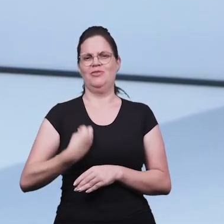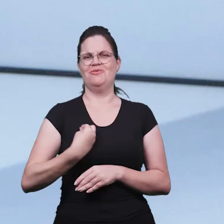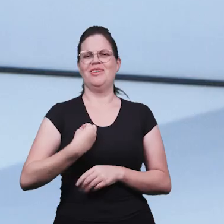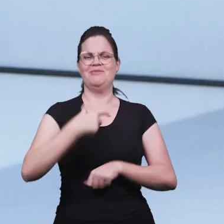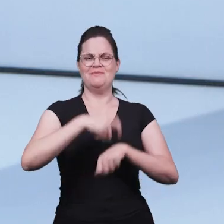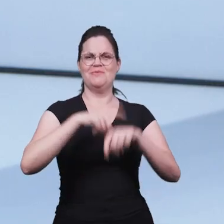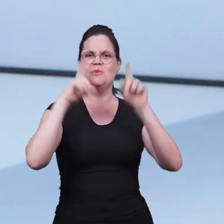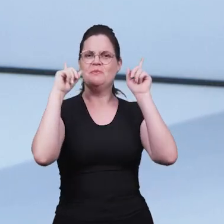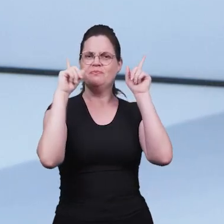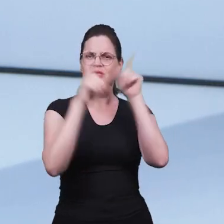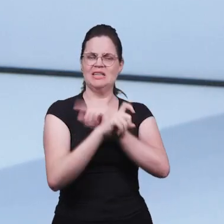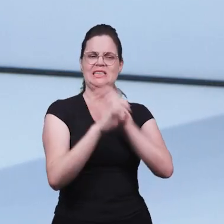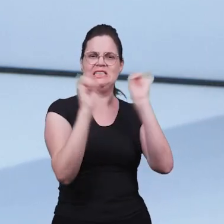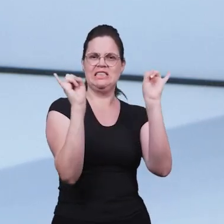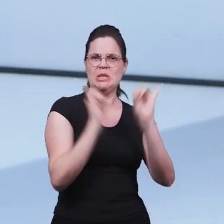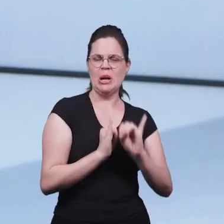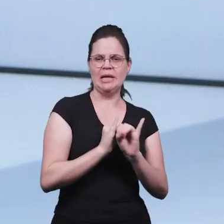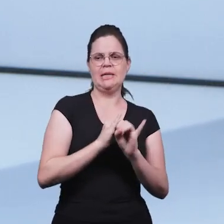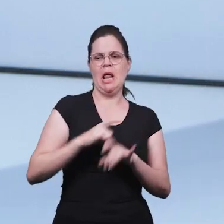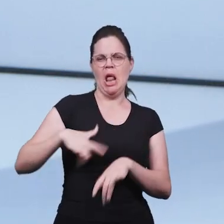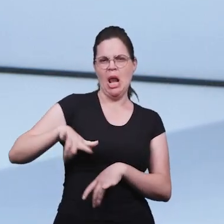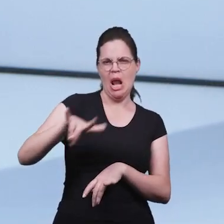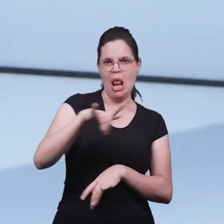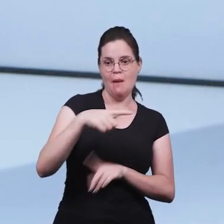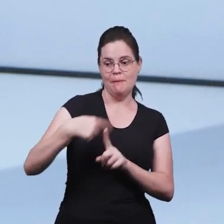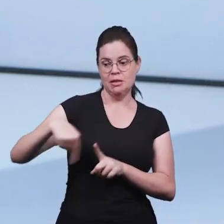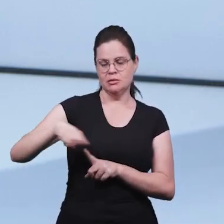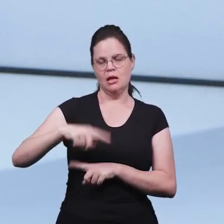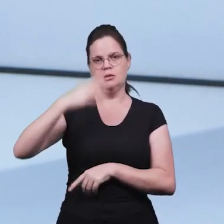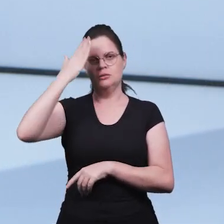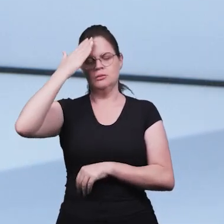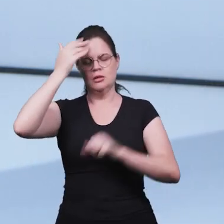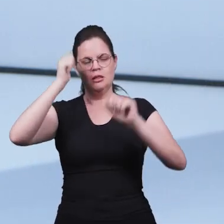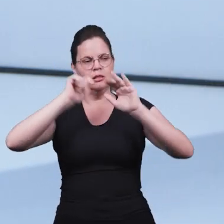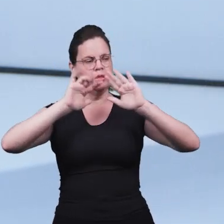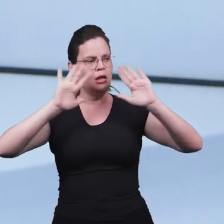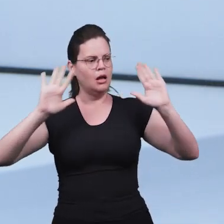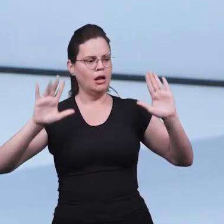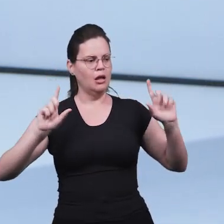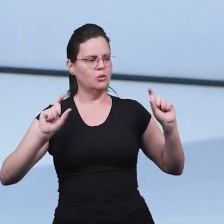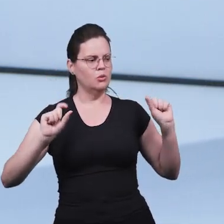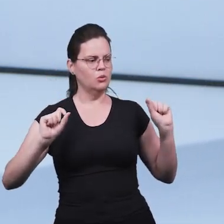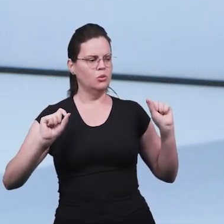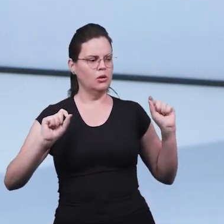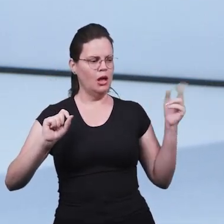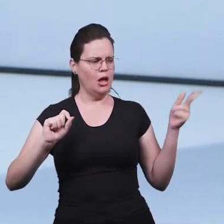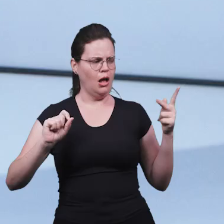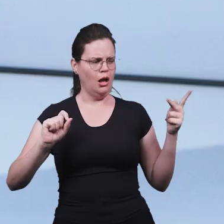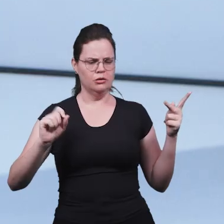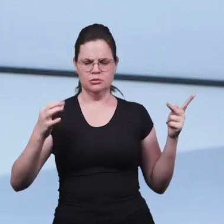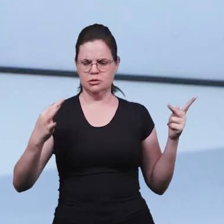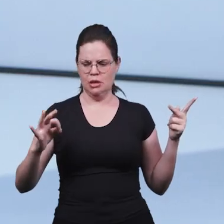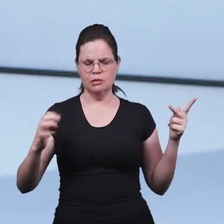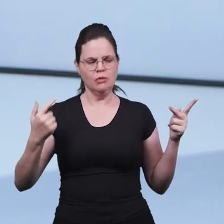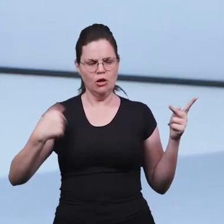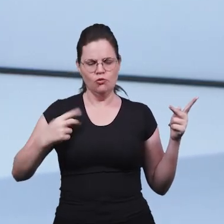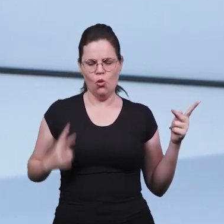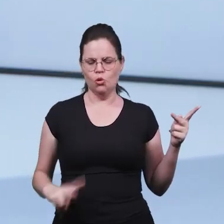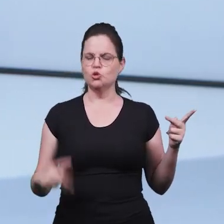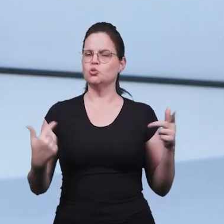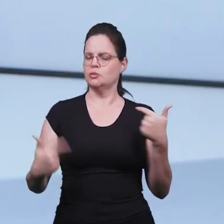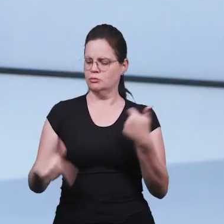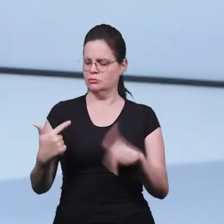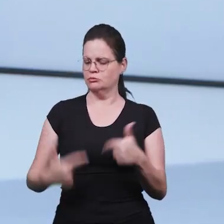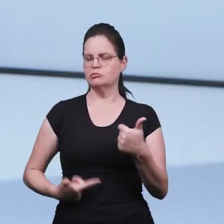estava passando, ali os fiéis tiveram discernimento de trabalharem para o Senhor. Eles se